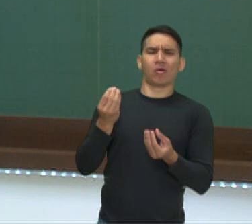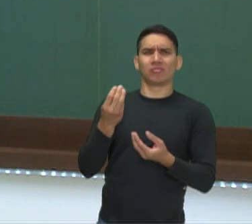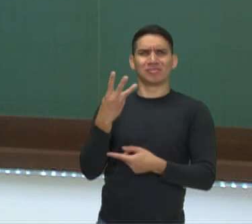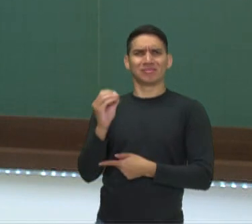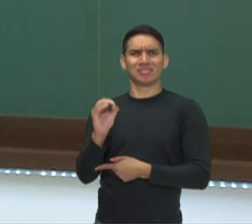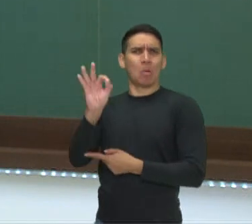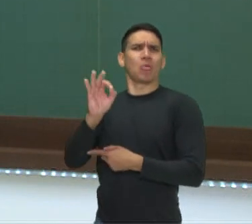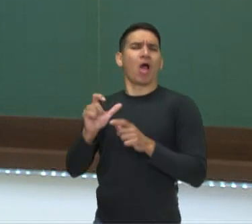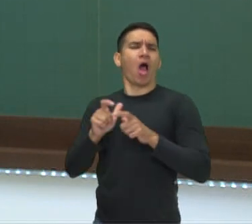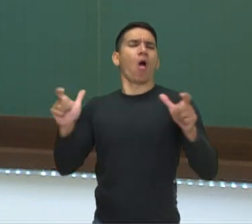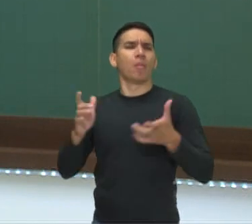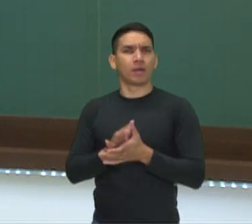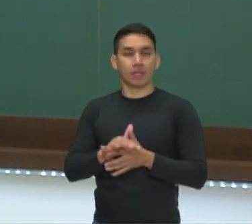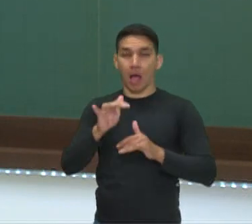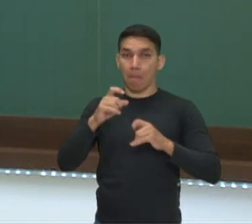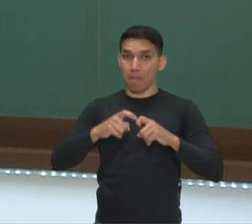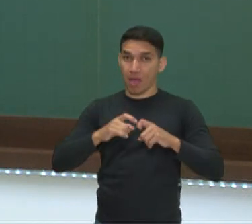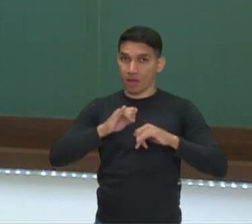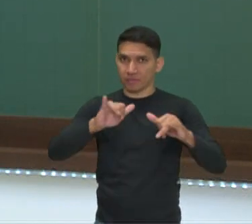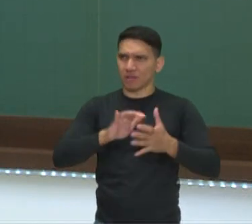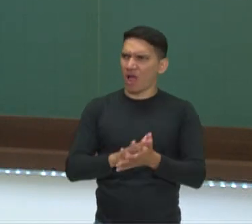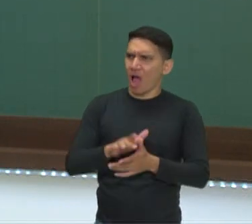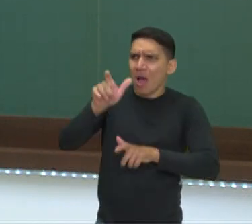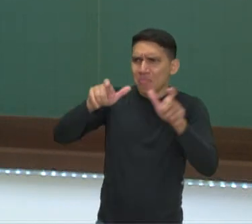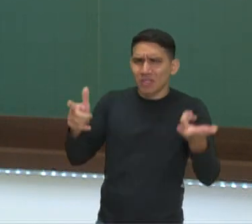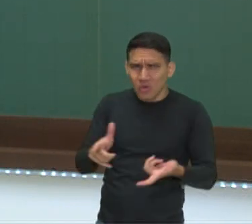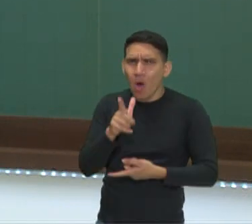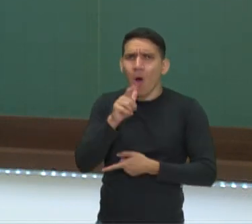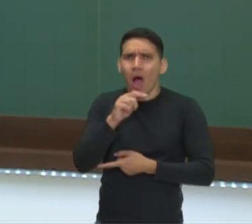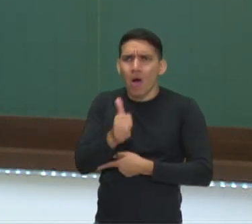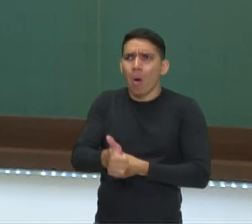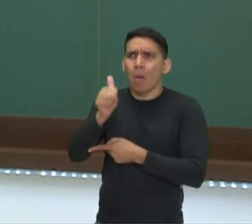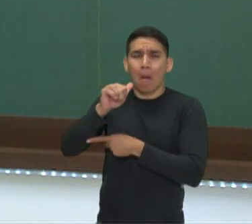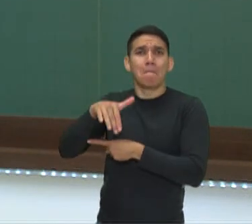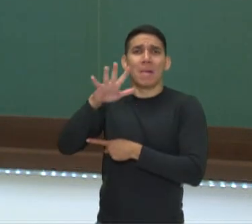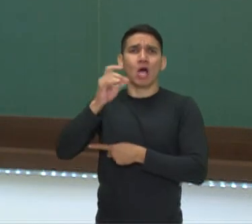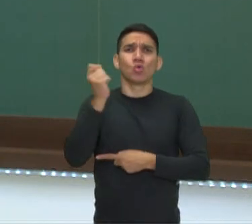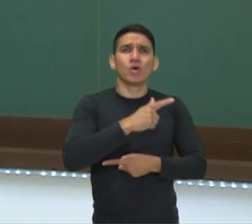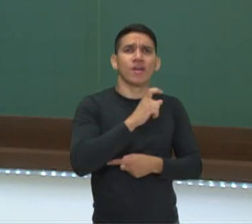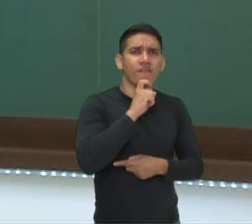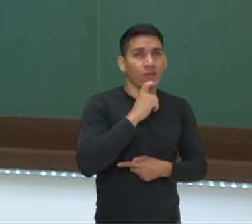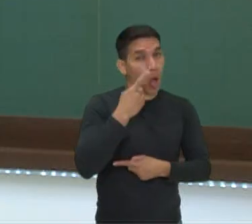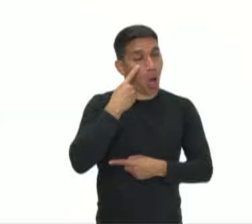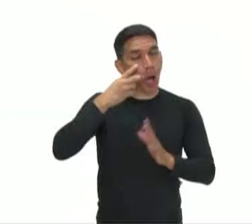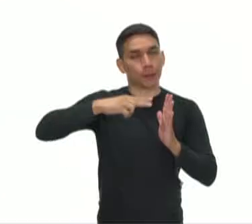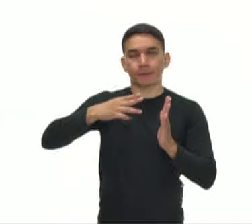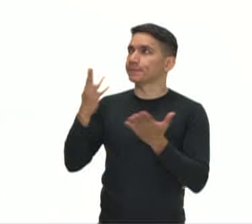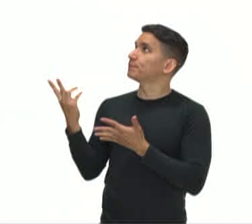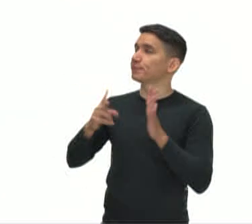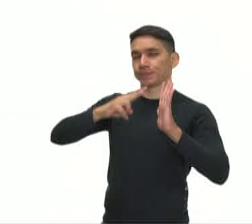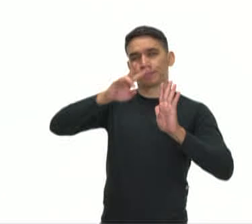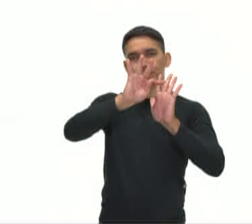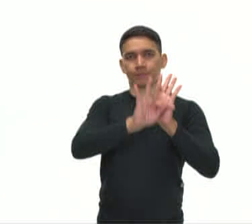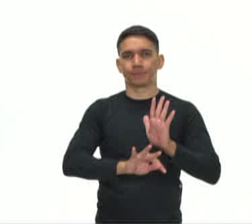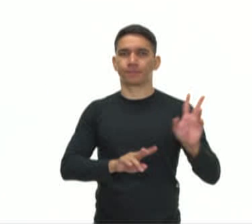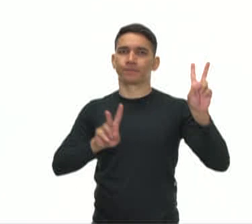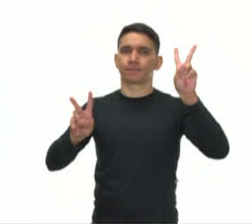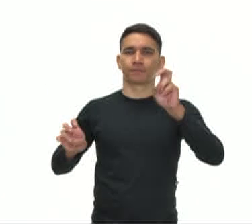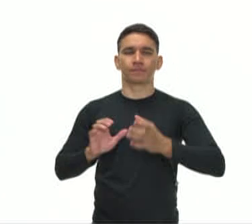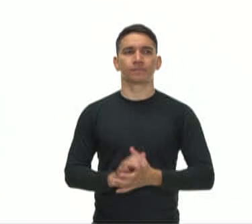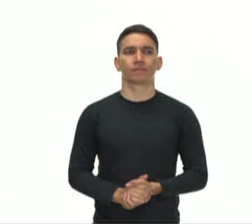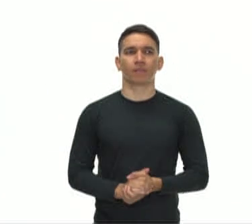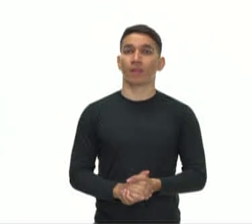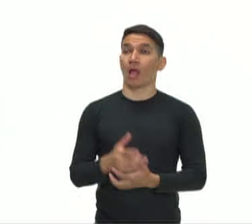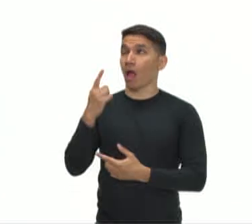no verão as pessoas não bebem mais água do que no frio? Vamos dar uma olhada na matéria então. A SBU,